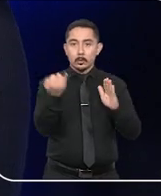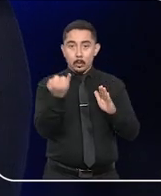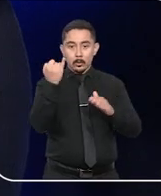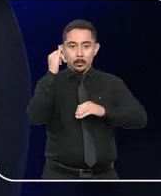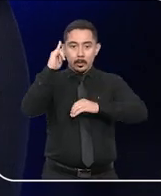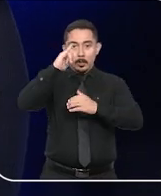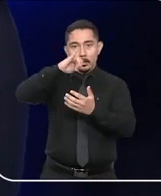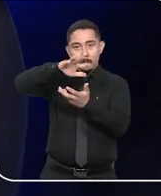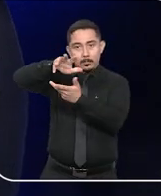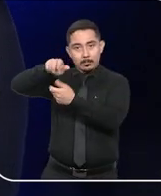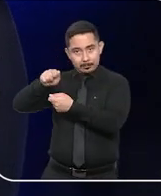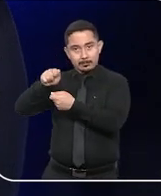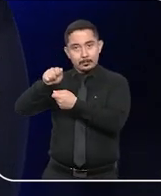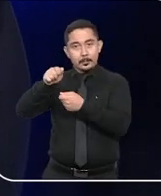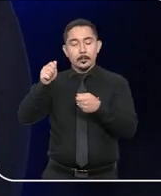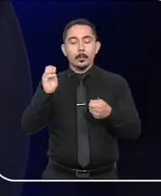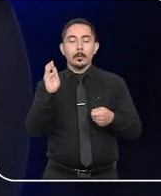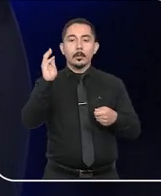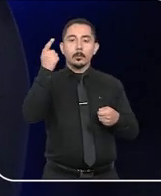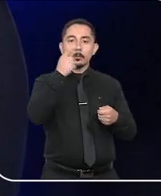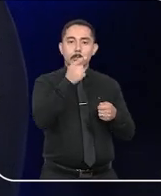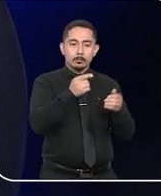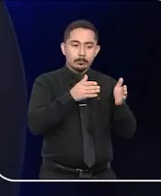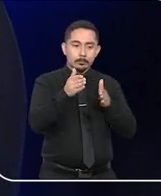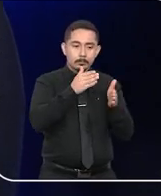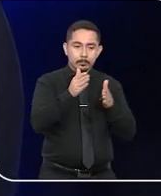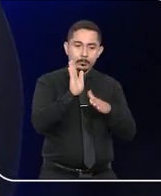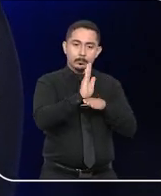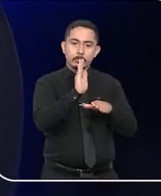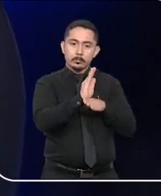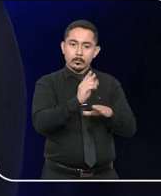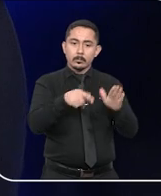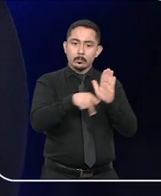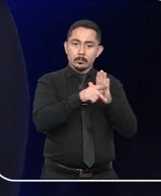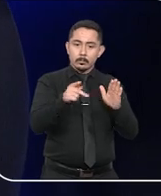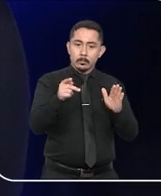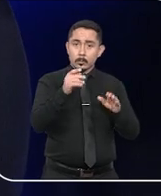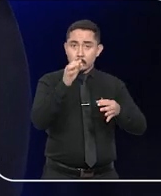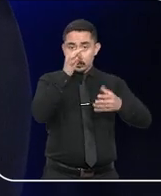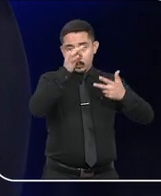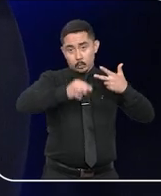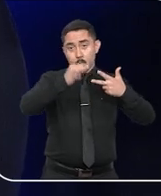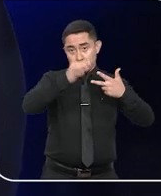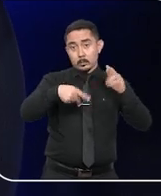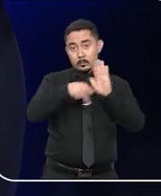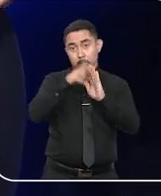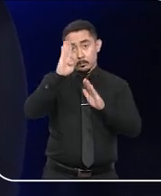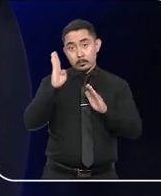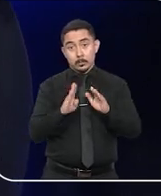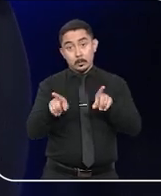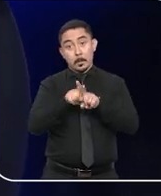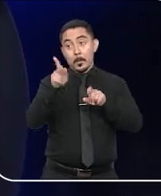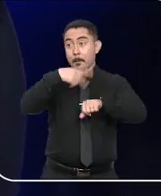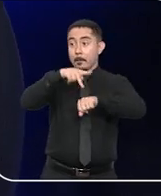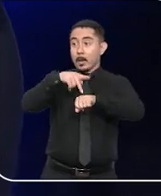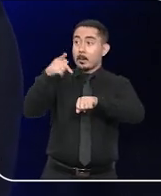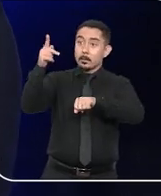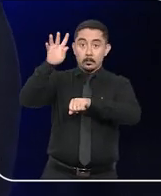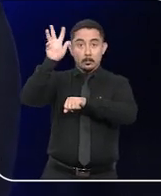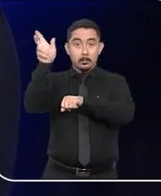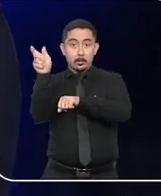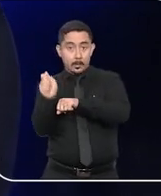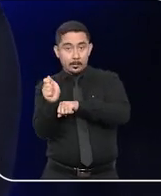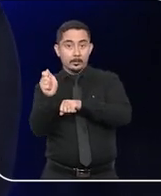STJ Internacional, o que ocorreu durante evento de cooperação entre os poderes judiciários do Brasil e